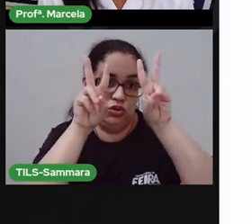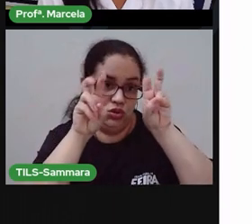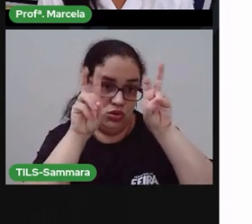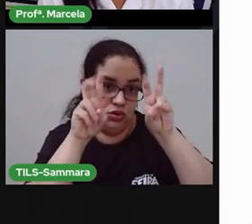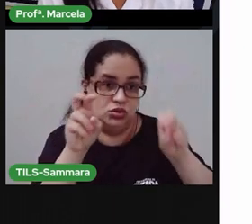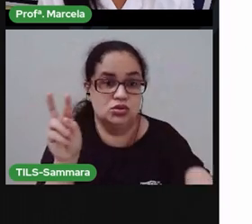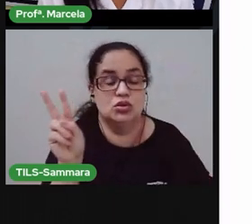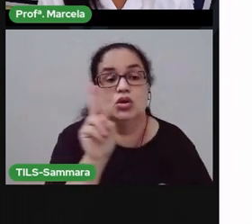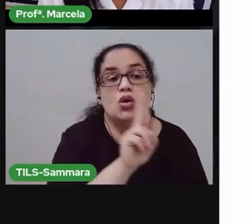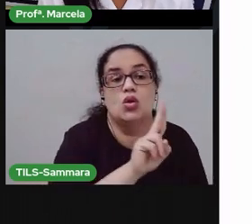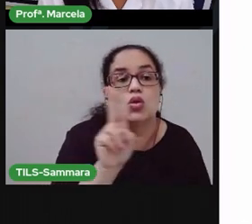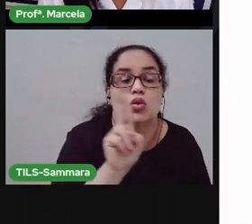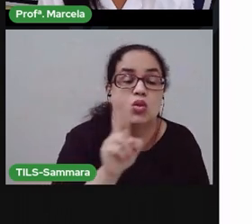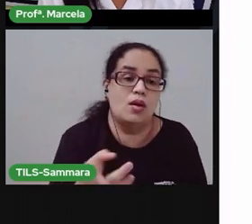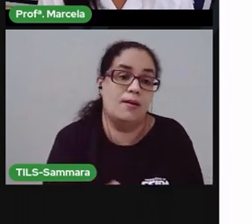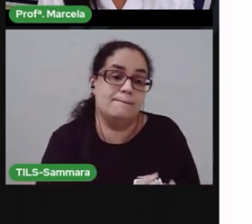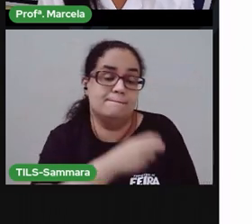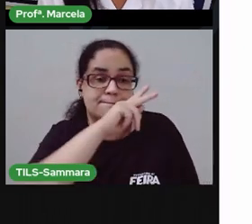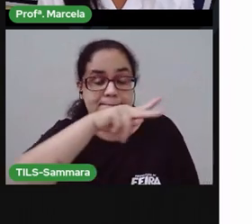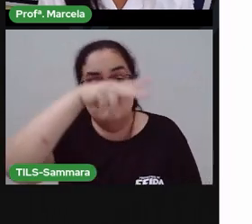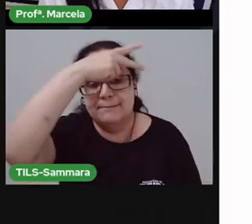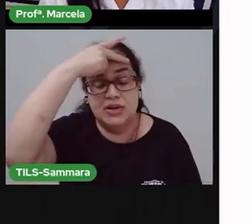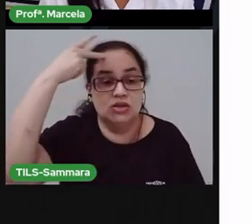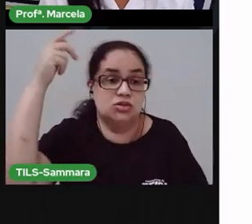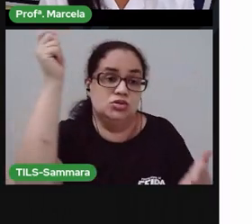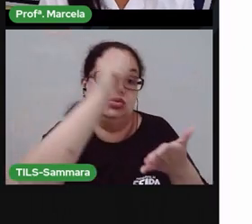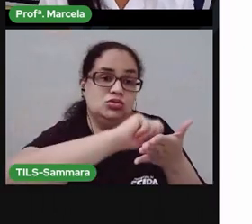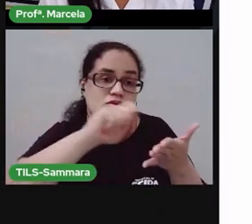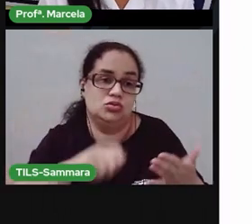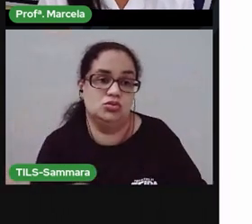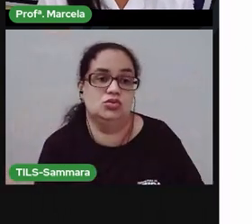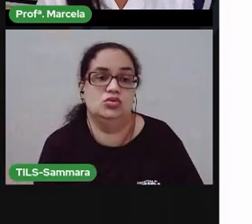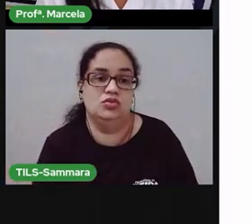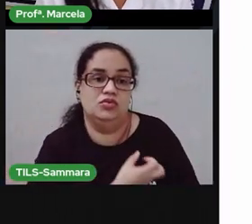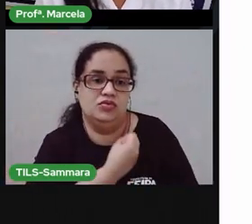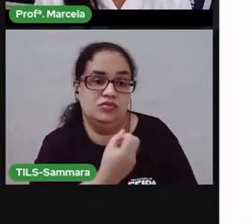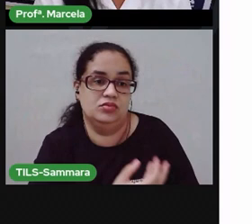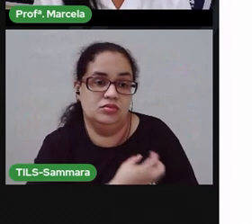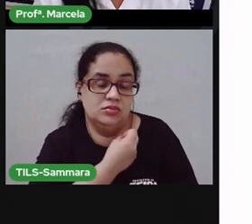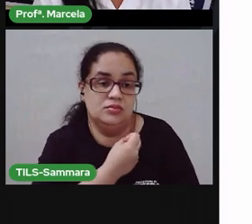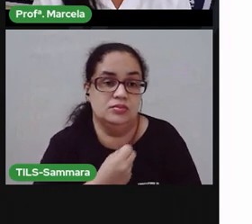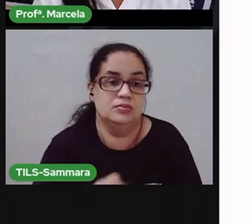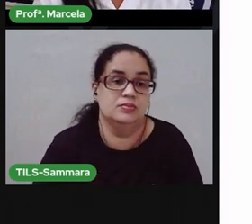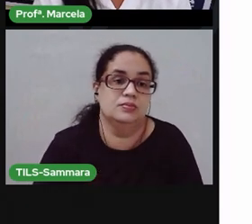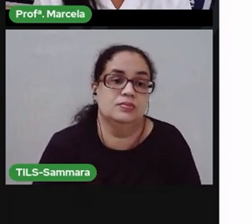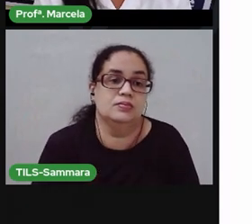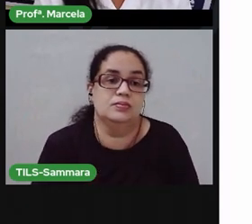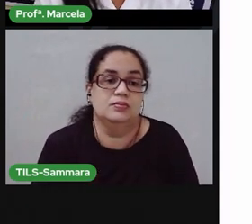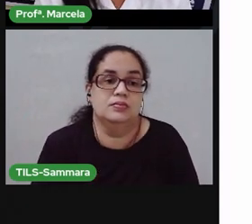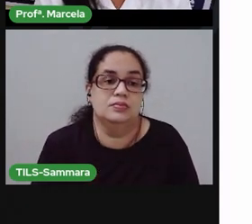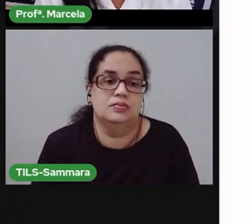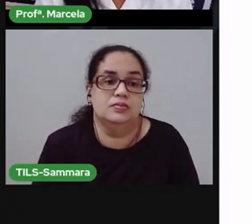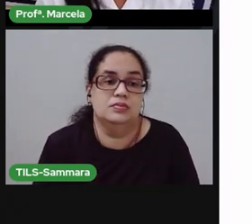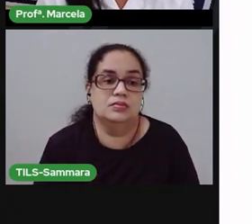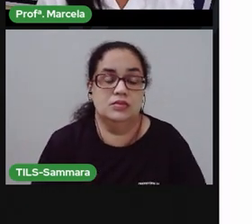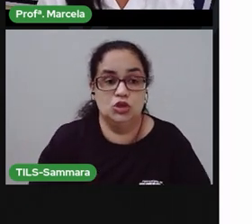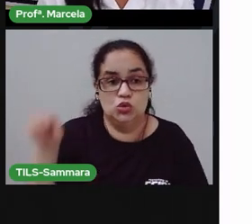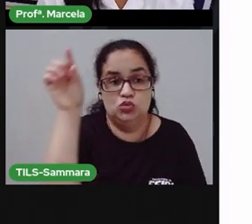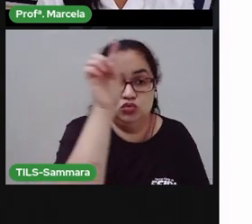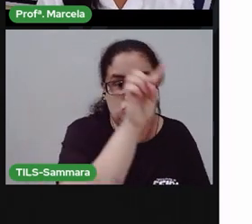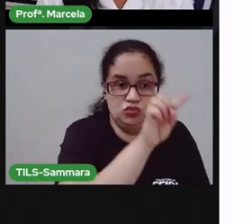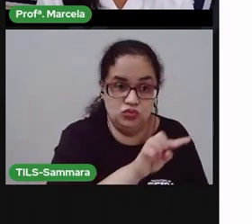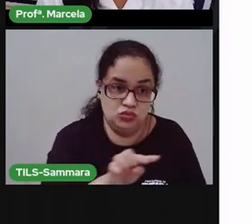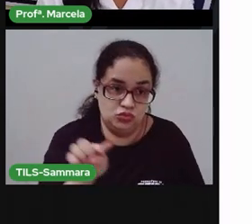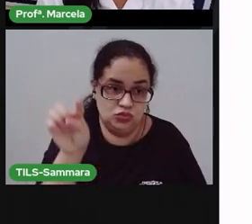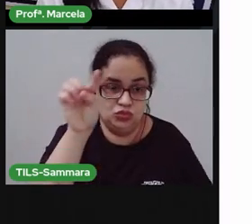o nome do poeta. Agora vamos ver o verso. Aqui, onde está circulado, é